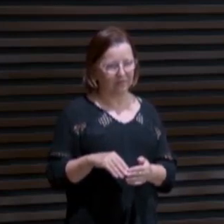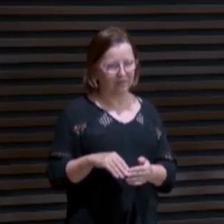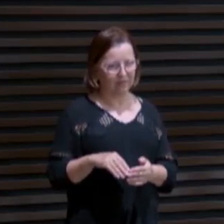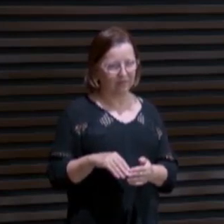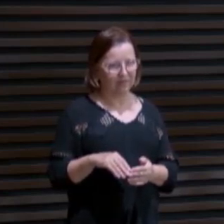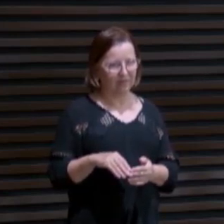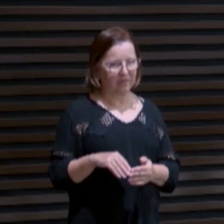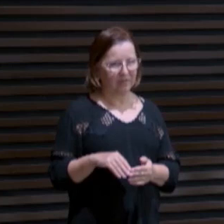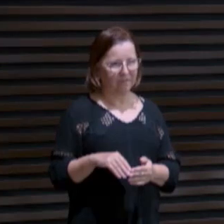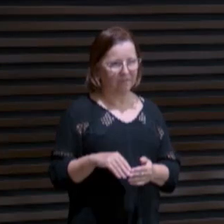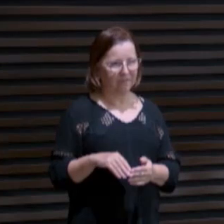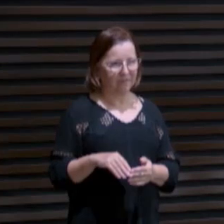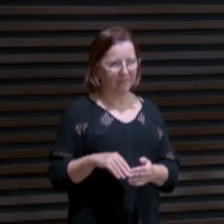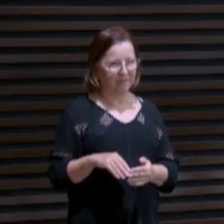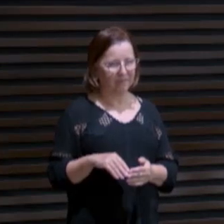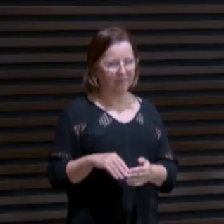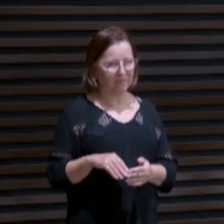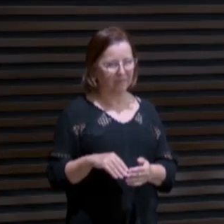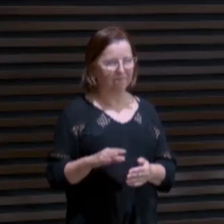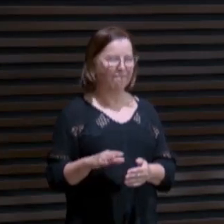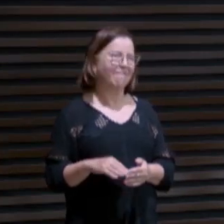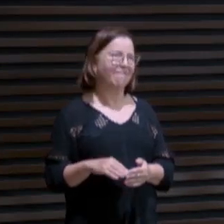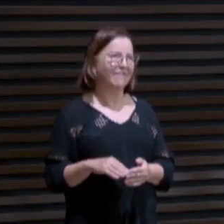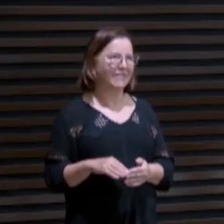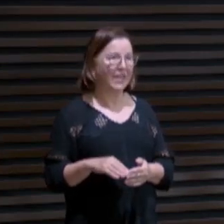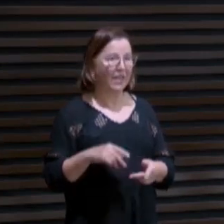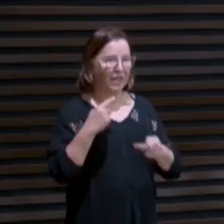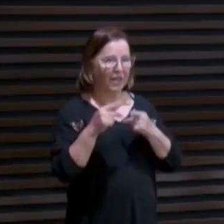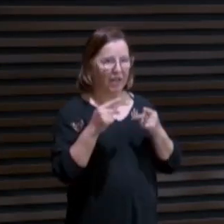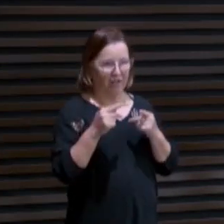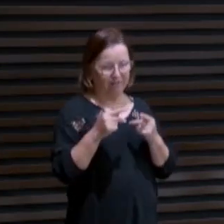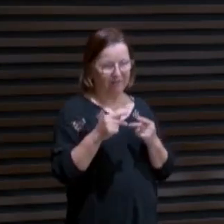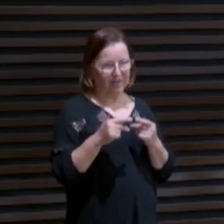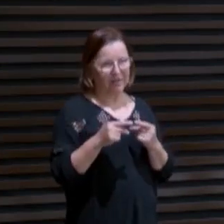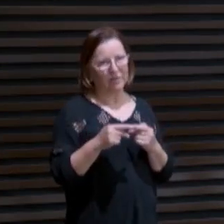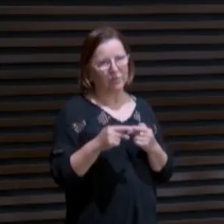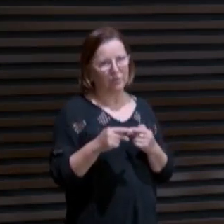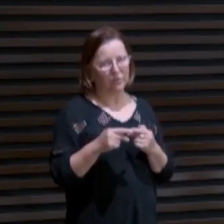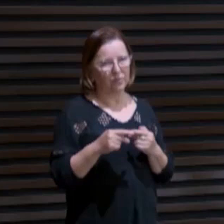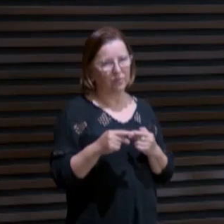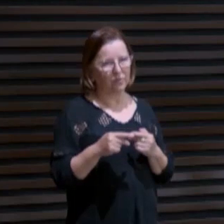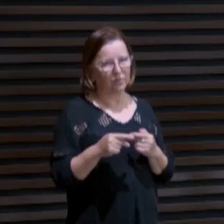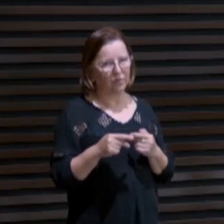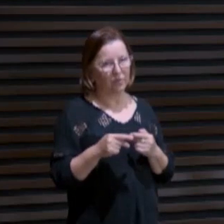hipocrisia quando Roma marchou sobre Jerusalém no ano 70, quando o general